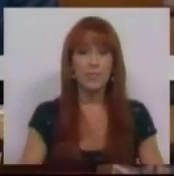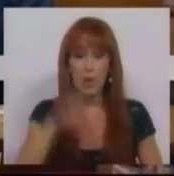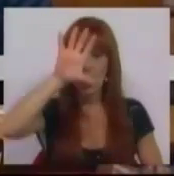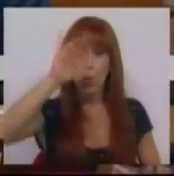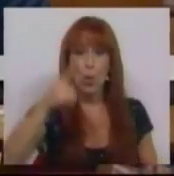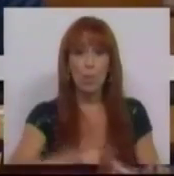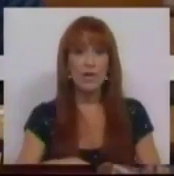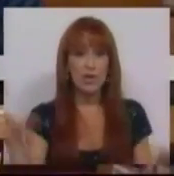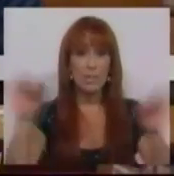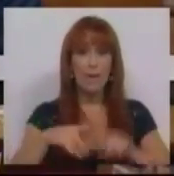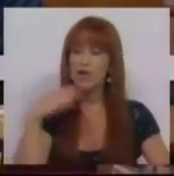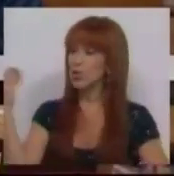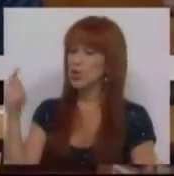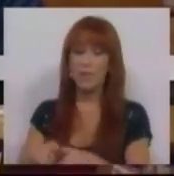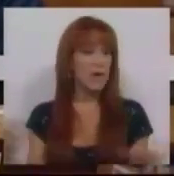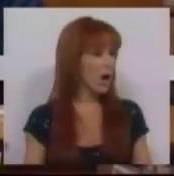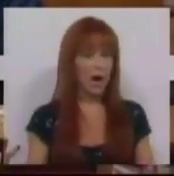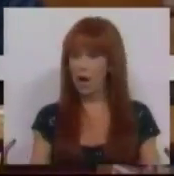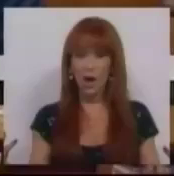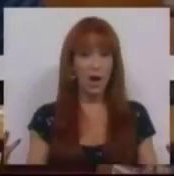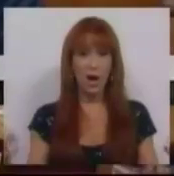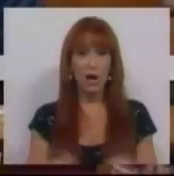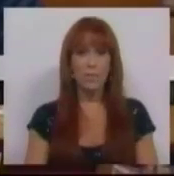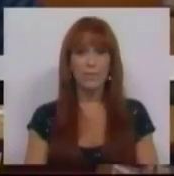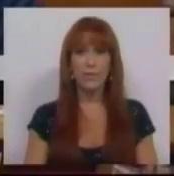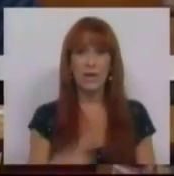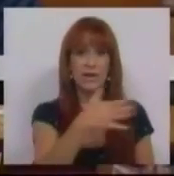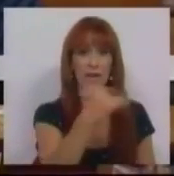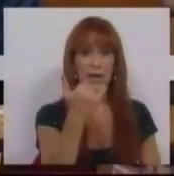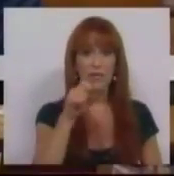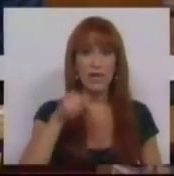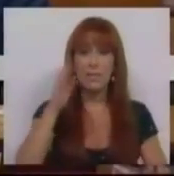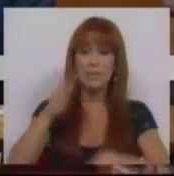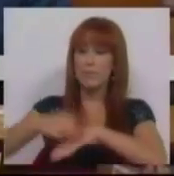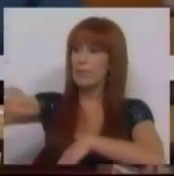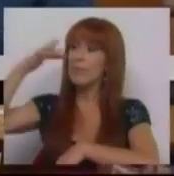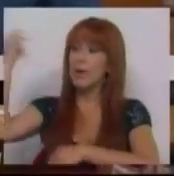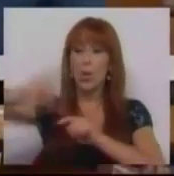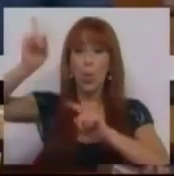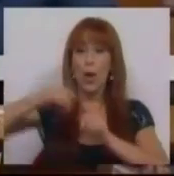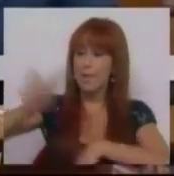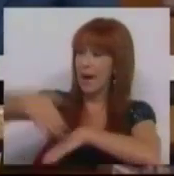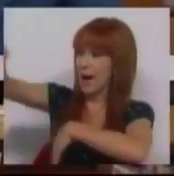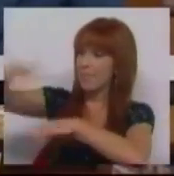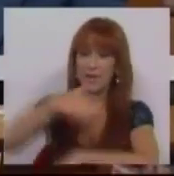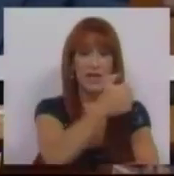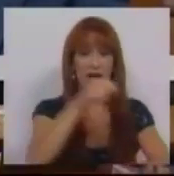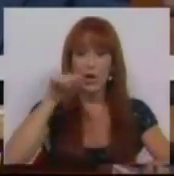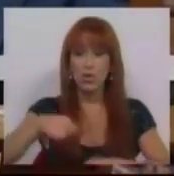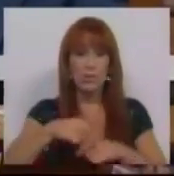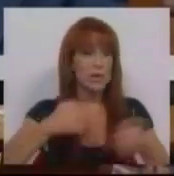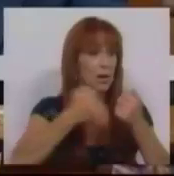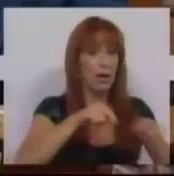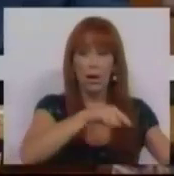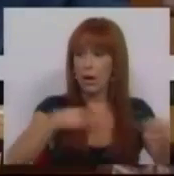Um país onde os mais jovens não têm lugar. 120 mil imigram a cada ano, meio milhão de